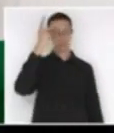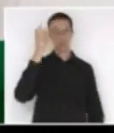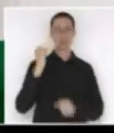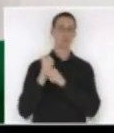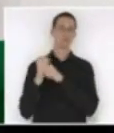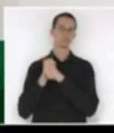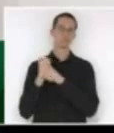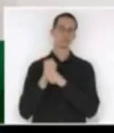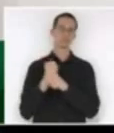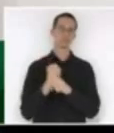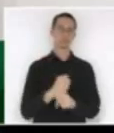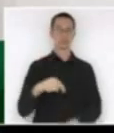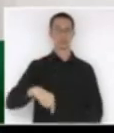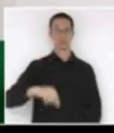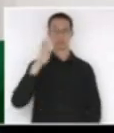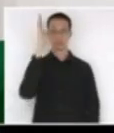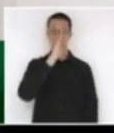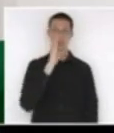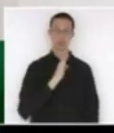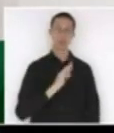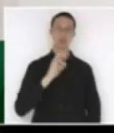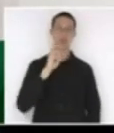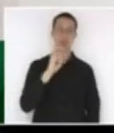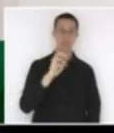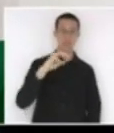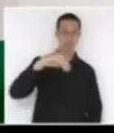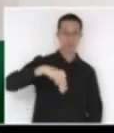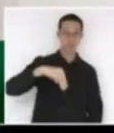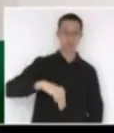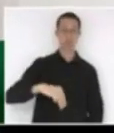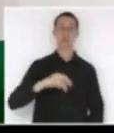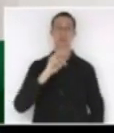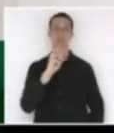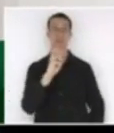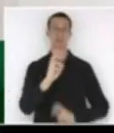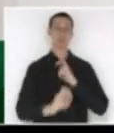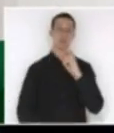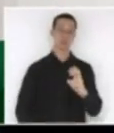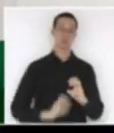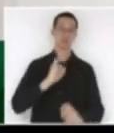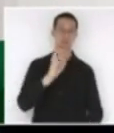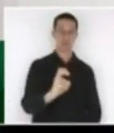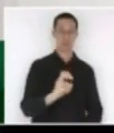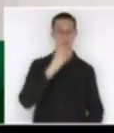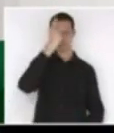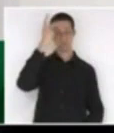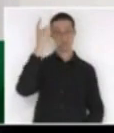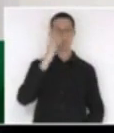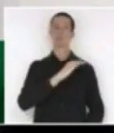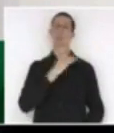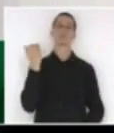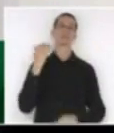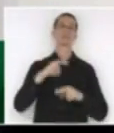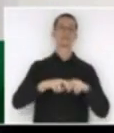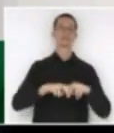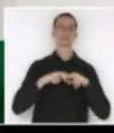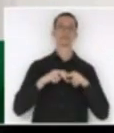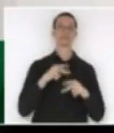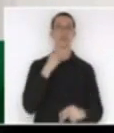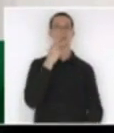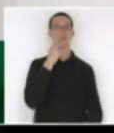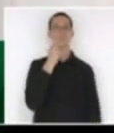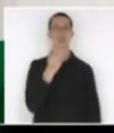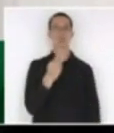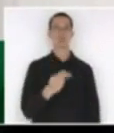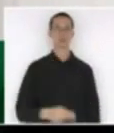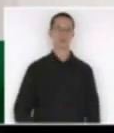minutos no Brasil, uma pessoa é vítima do fumo. Então é importante que nas nossas escolas, além dos programas que existem, PROERD